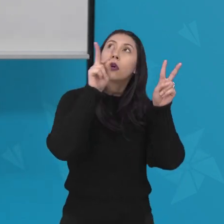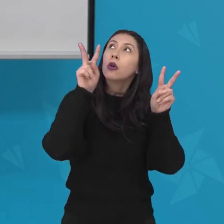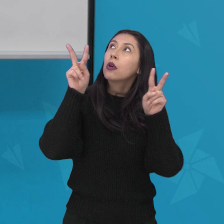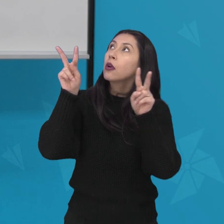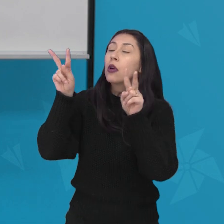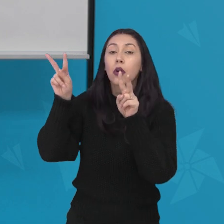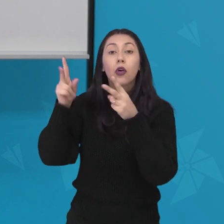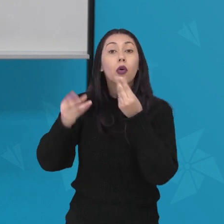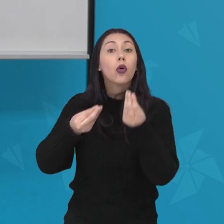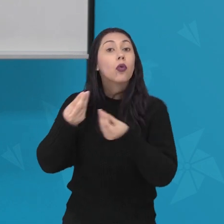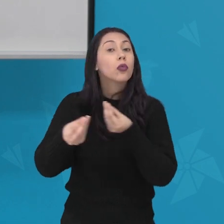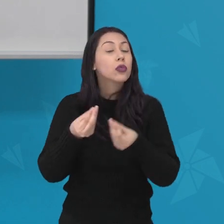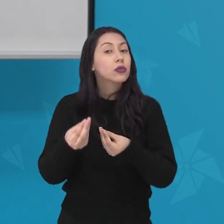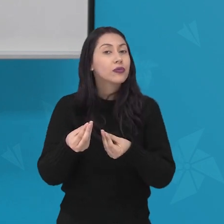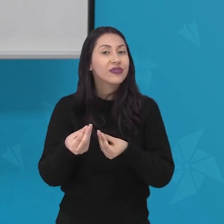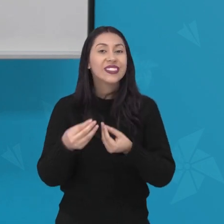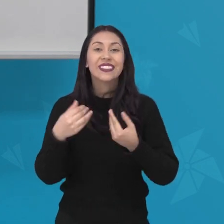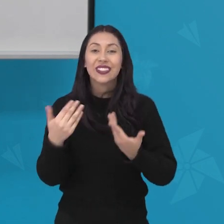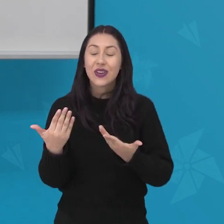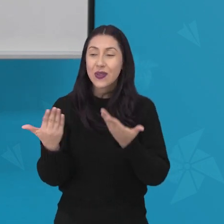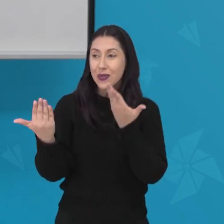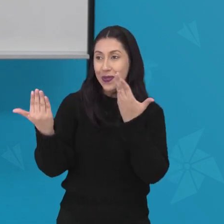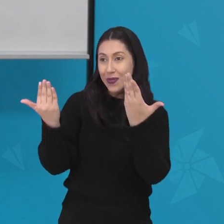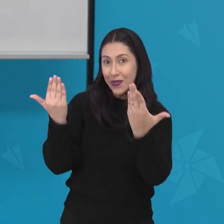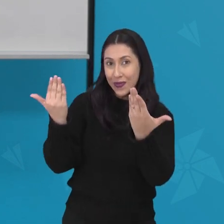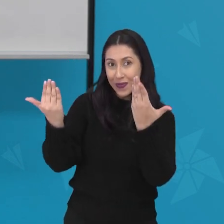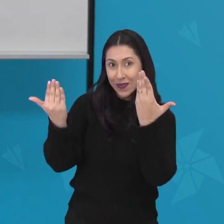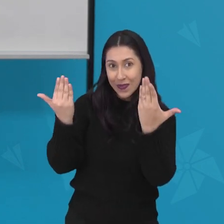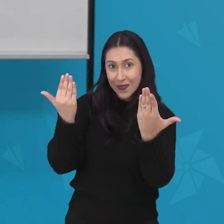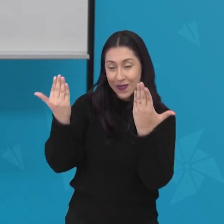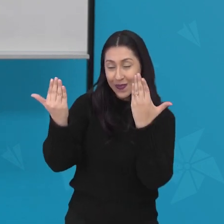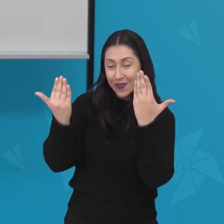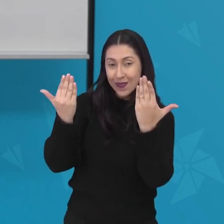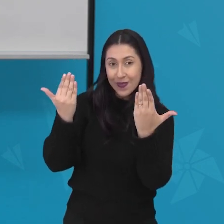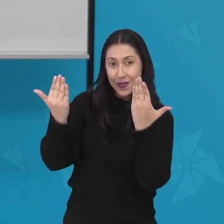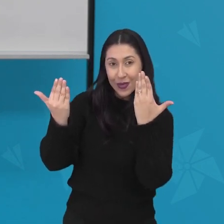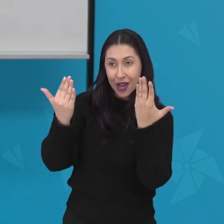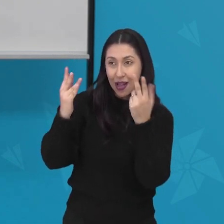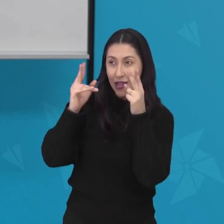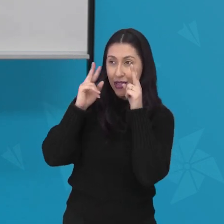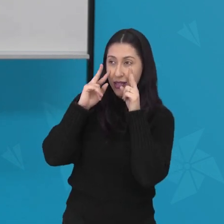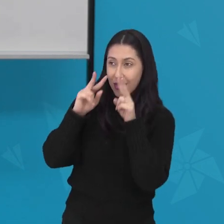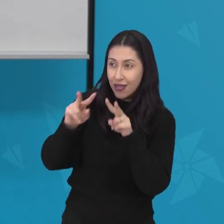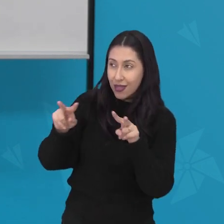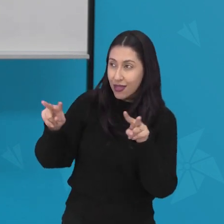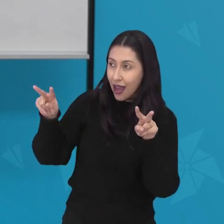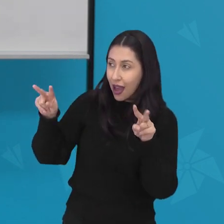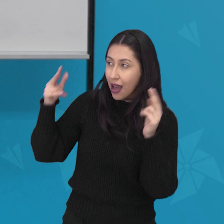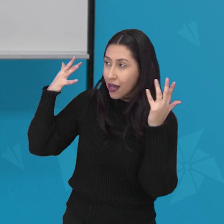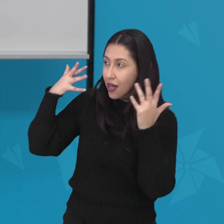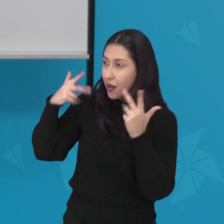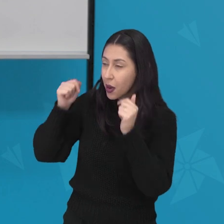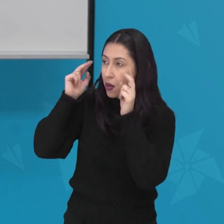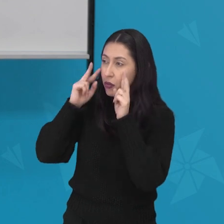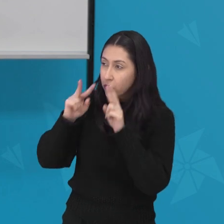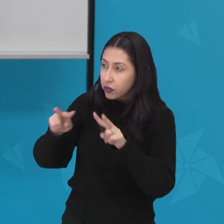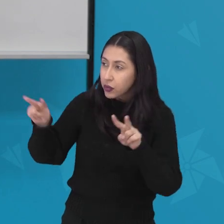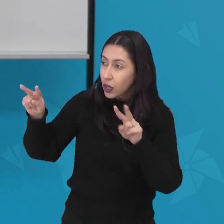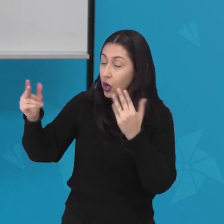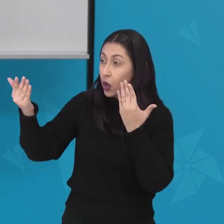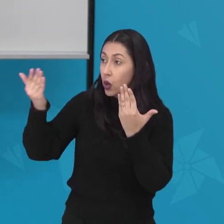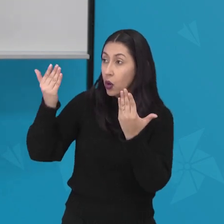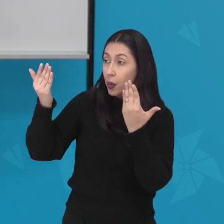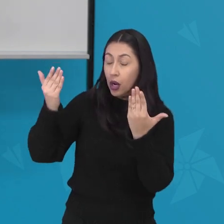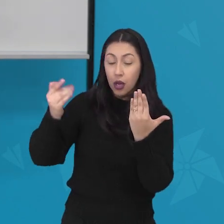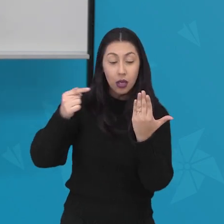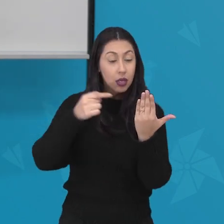ao redor e comparar essa capacidade óptica desses outros animais